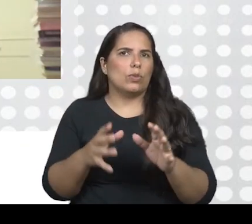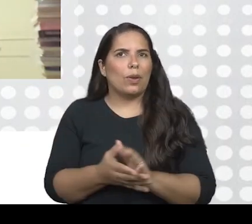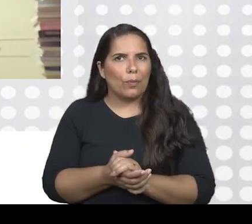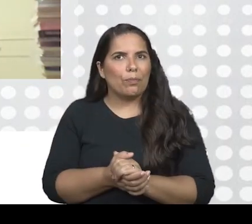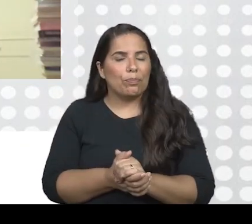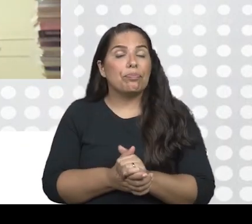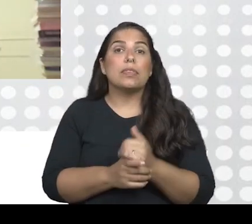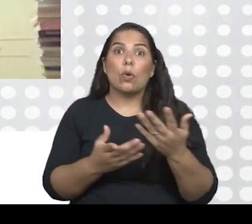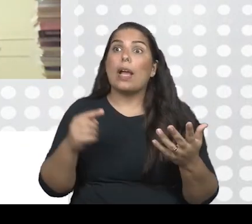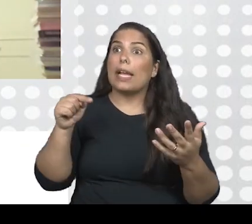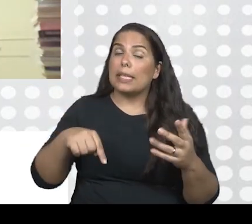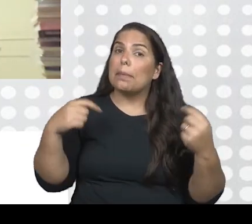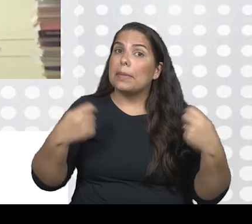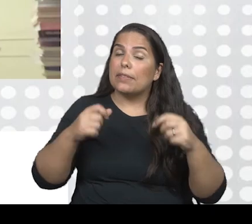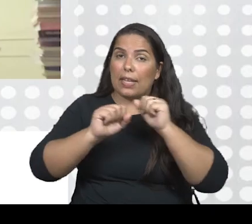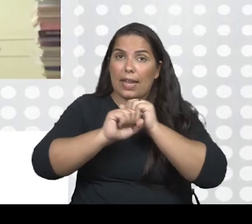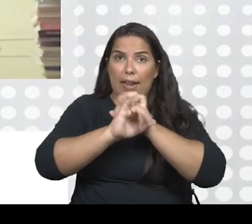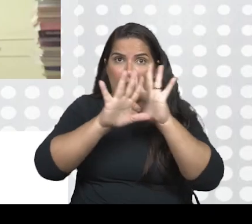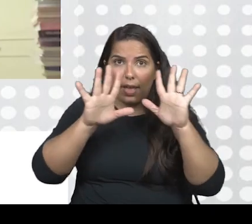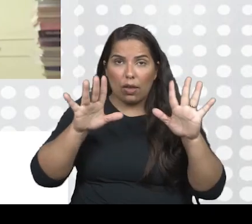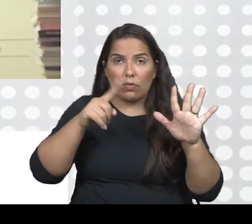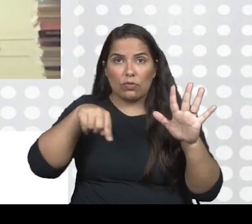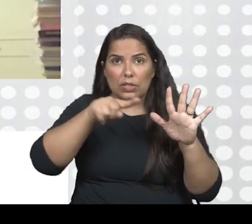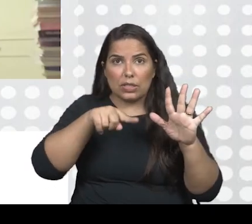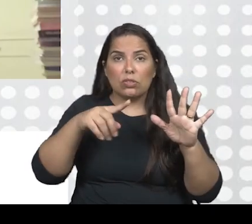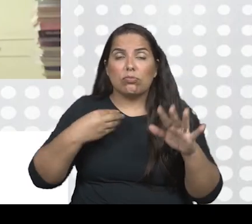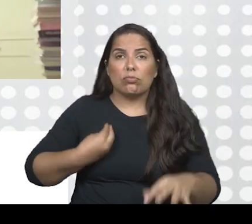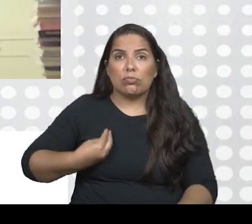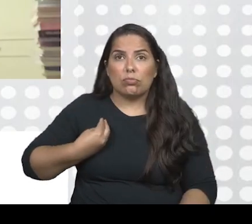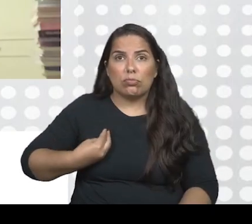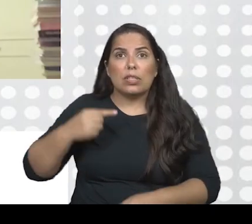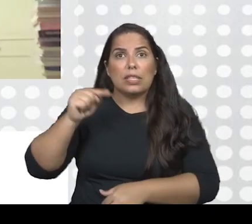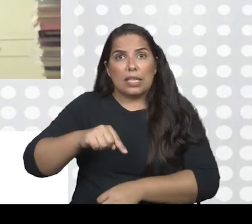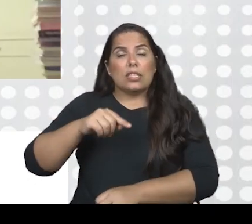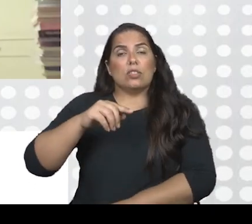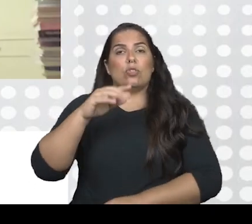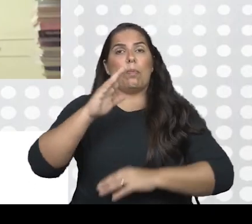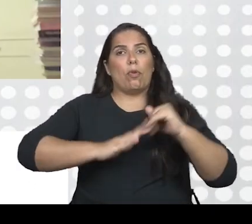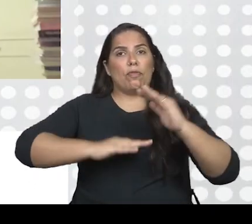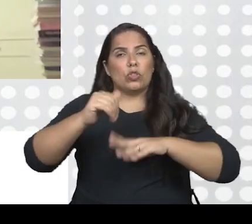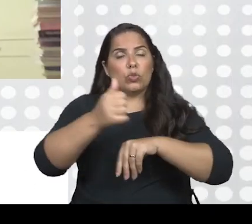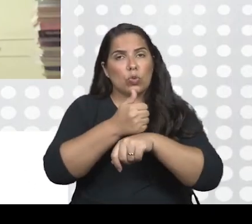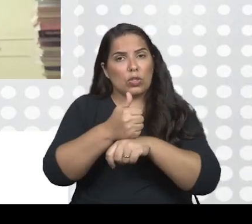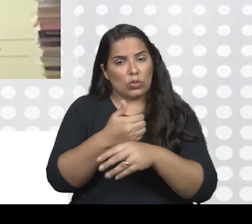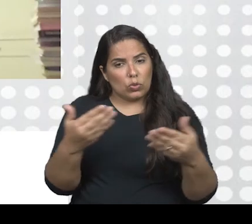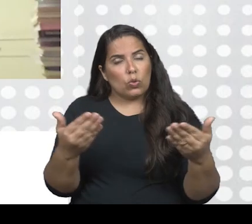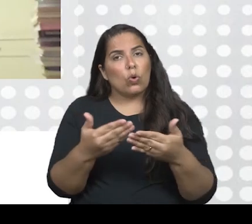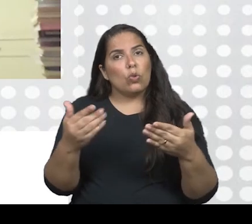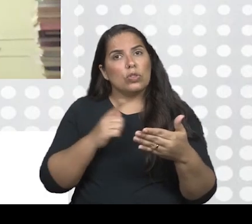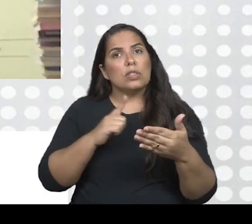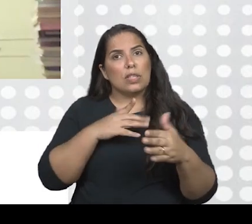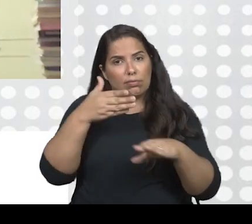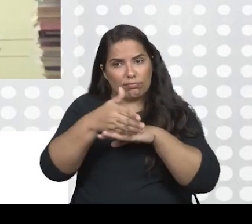educacional. Aliás, aqui precisa ficar claro a atribuição desses profissionais que hoje